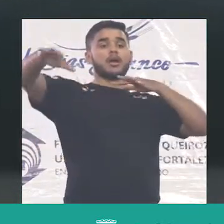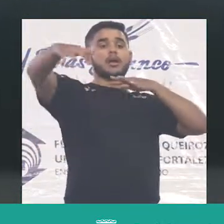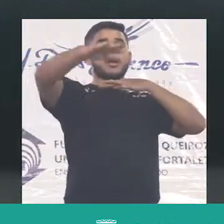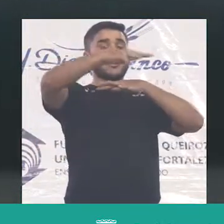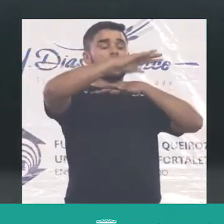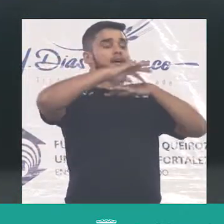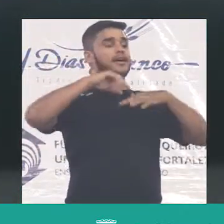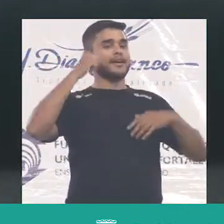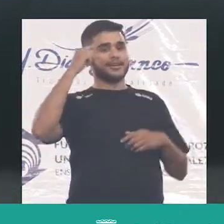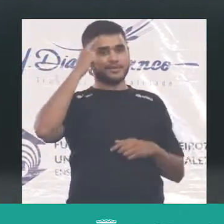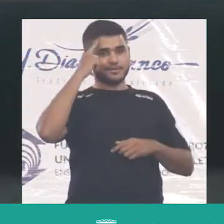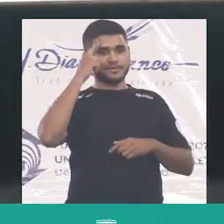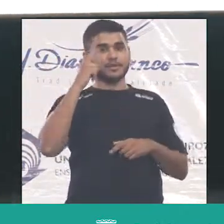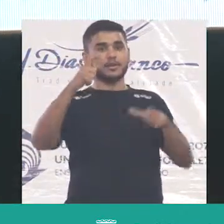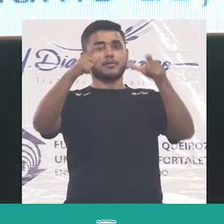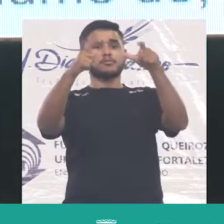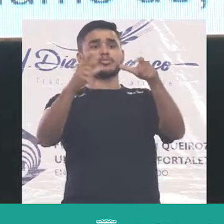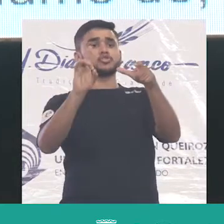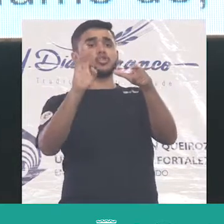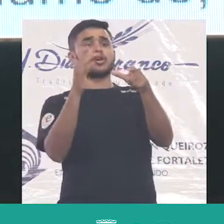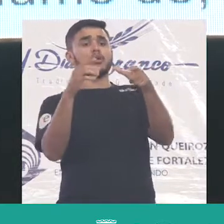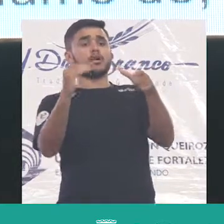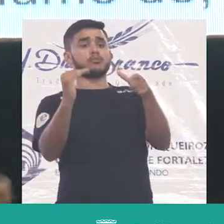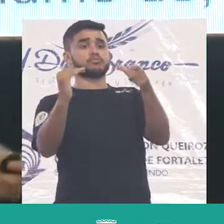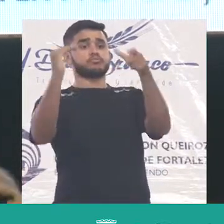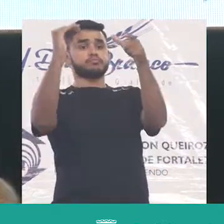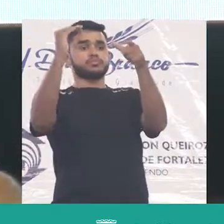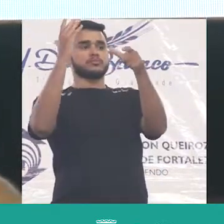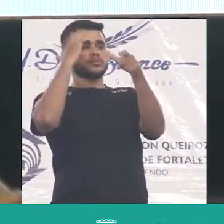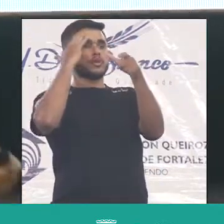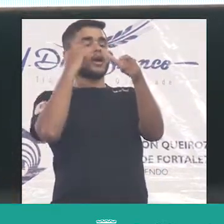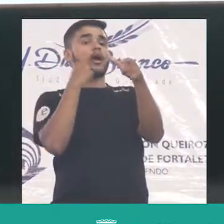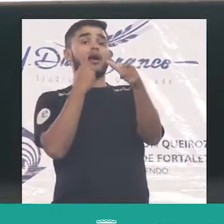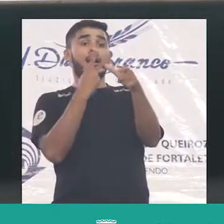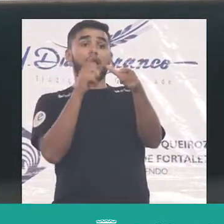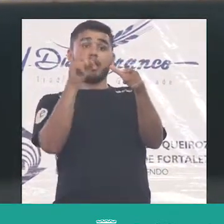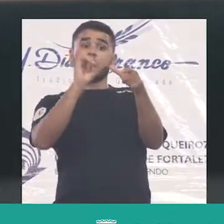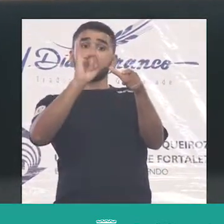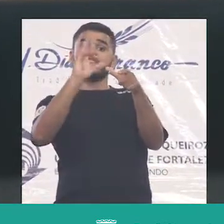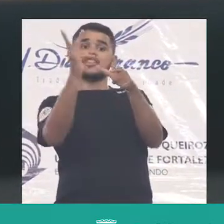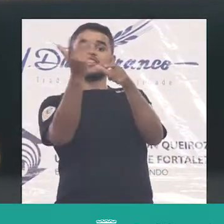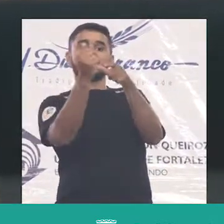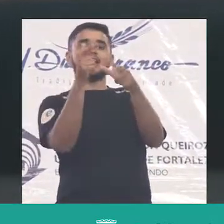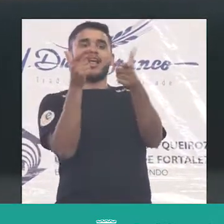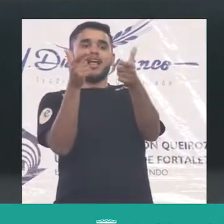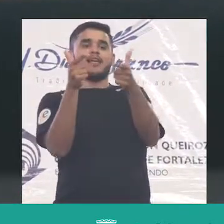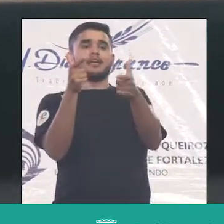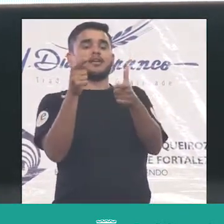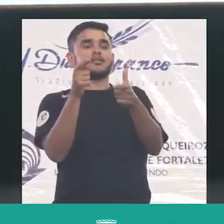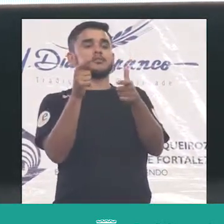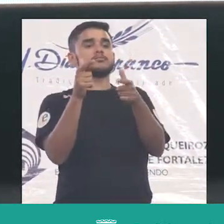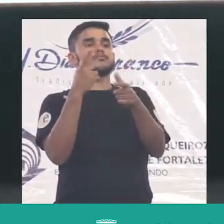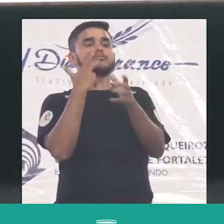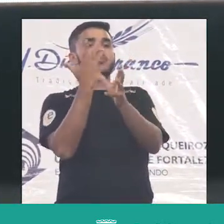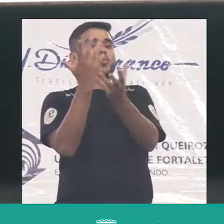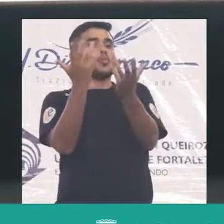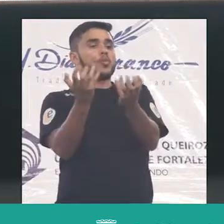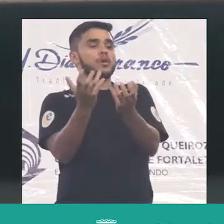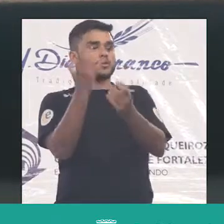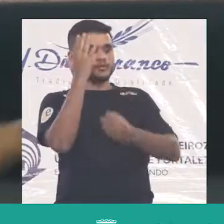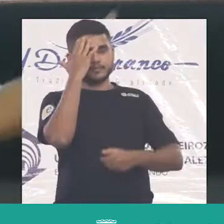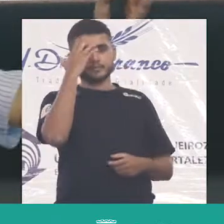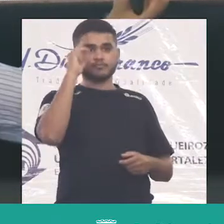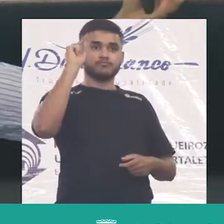circular ao redor desse meiozinho aí, não? Isso é a ilha de lazer seca que é colocada